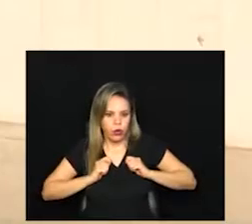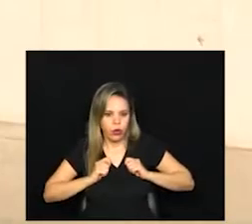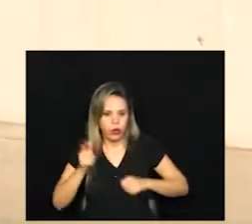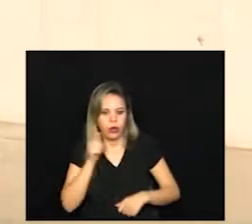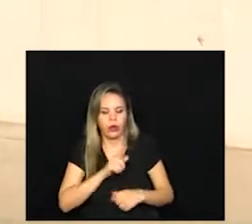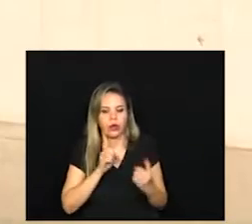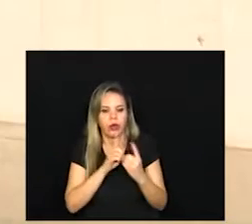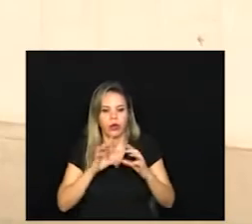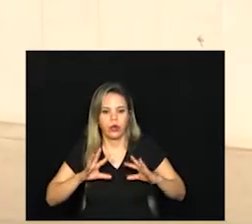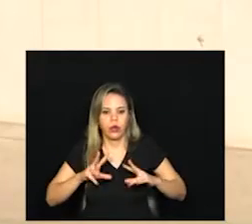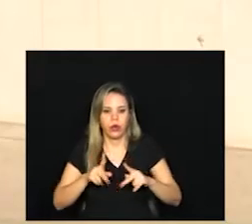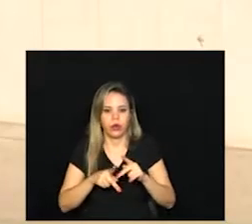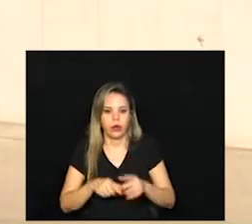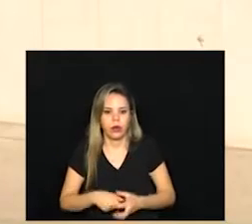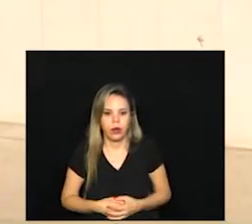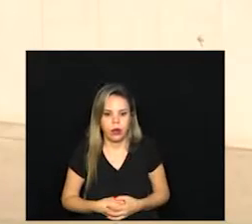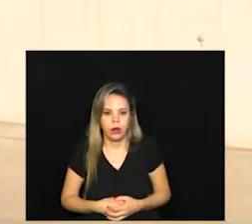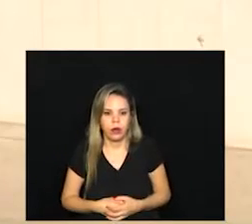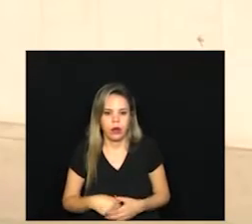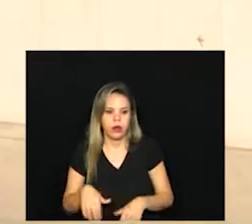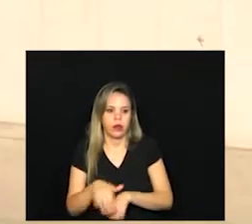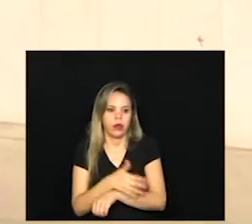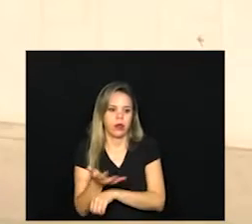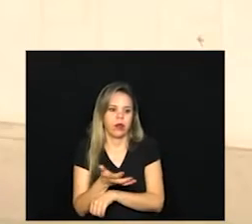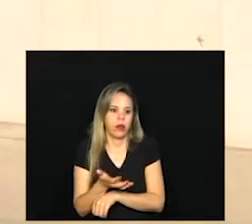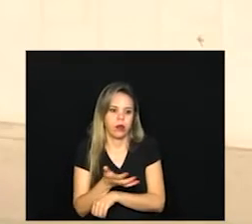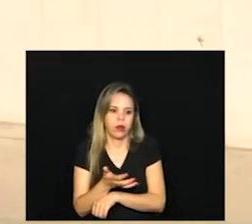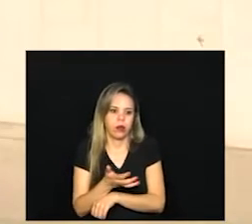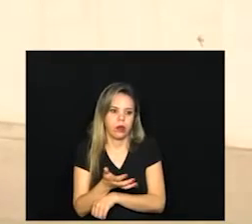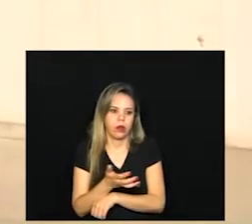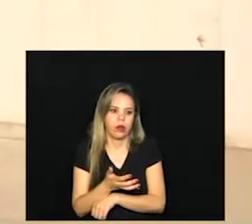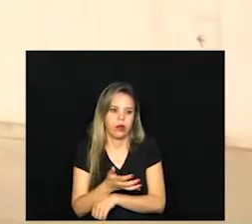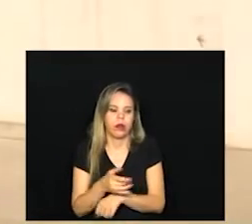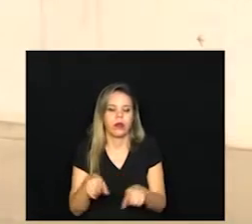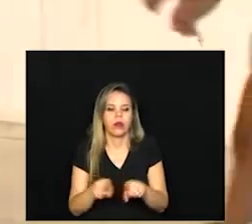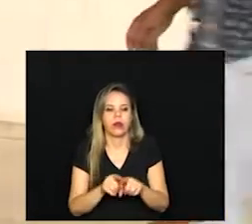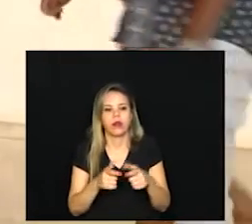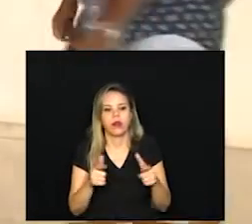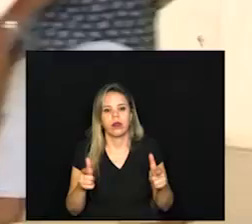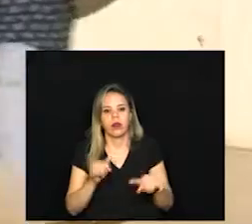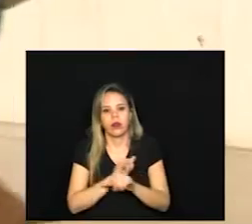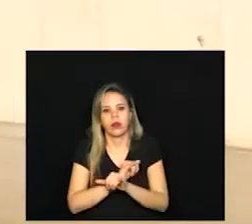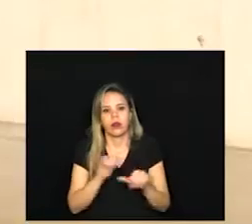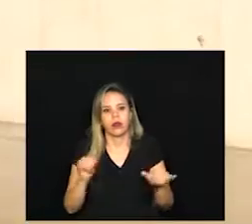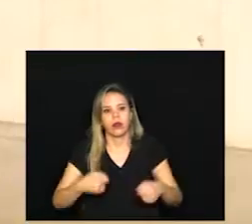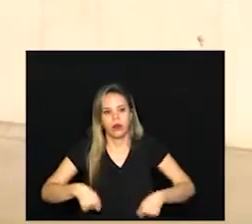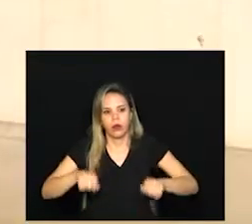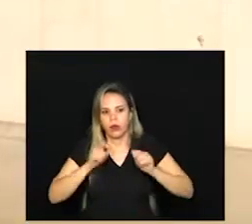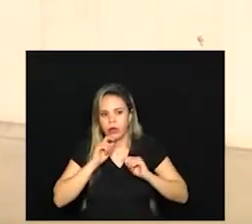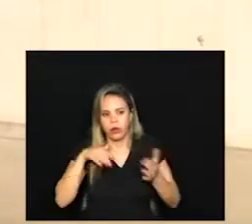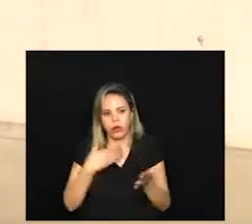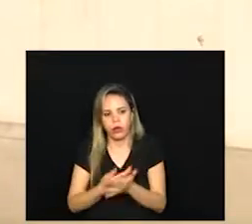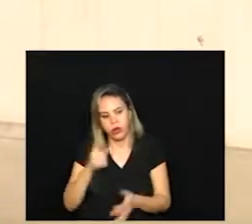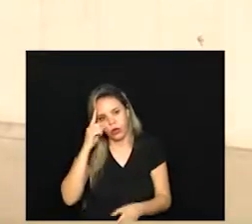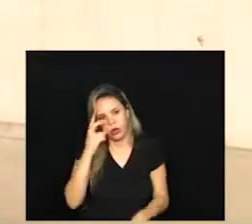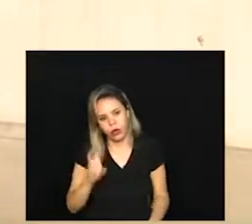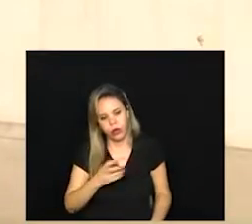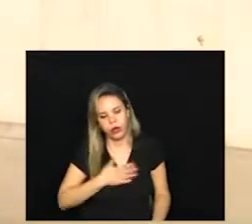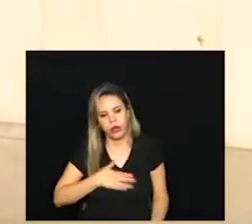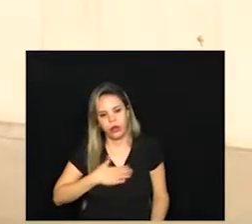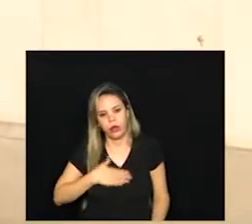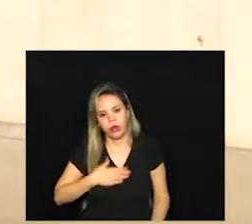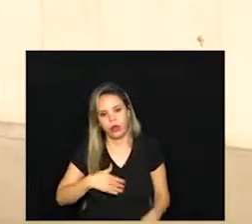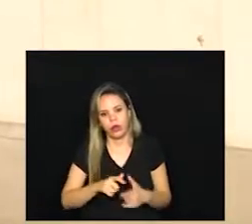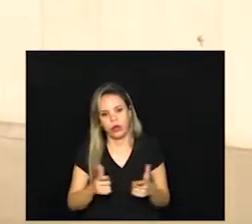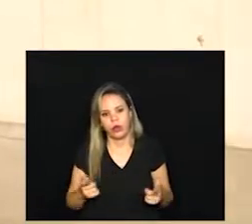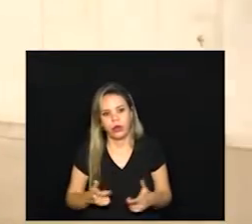consegue atender toda a população em situação de rua. Estão ampliando também a campanha do agasalho até o dia 15 de agosto. É, nós vamos